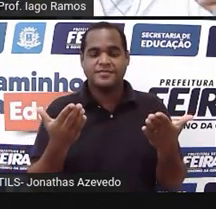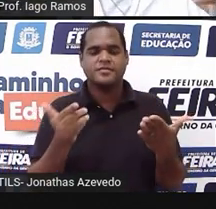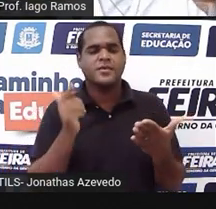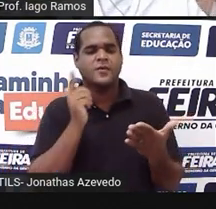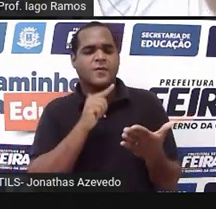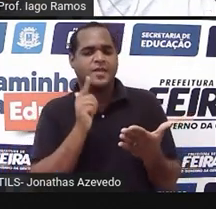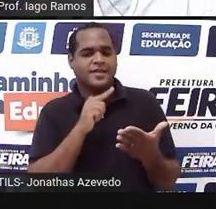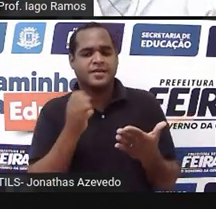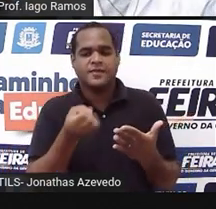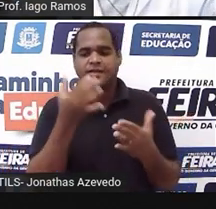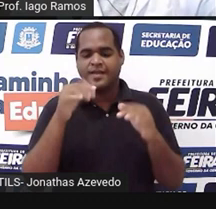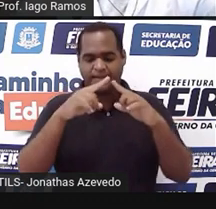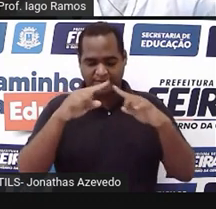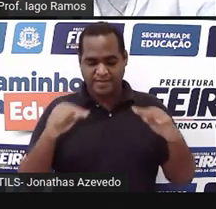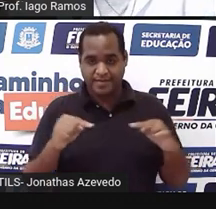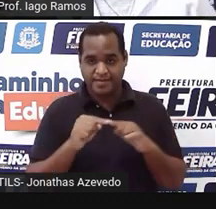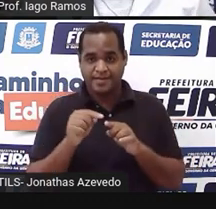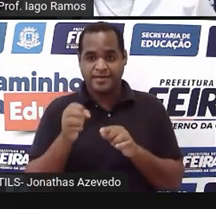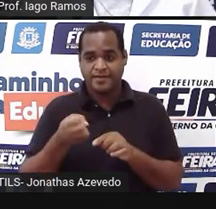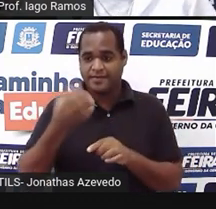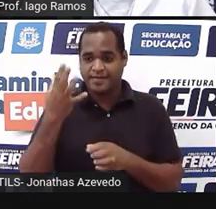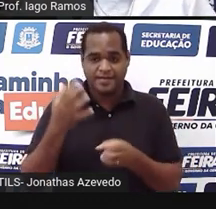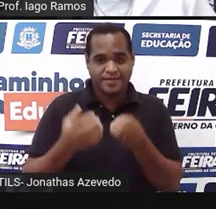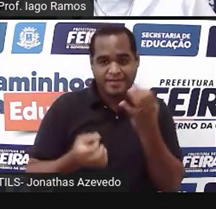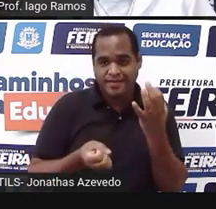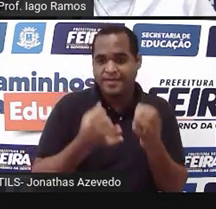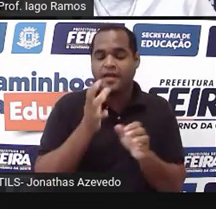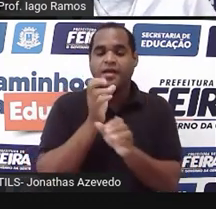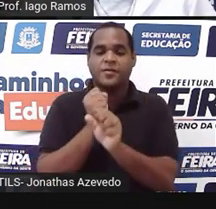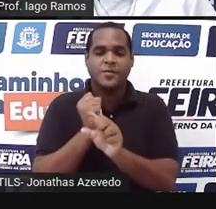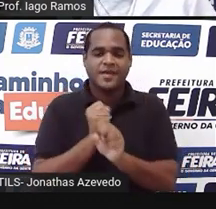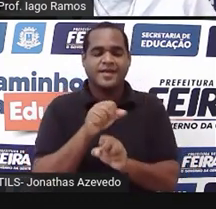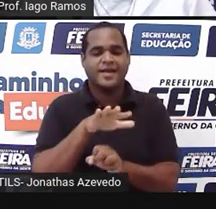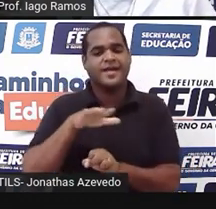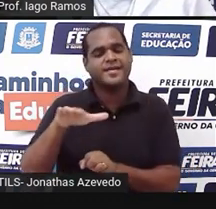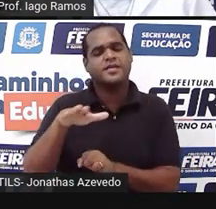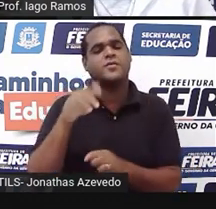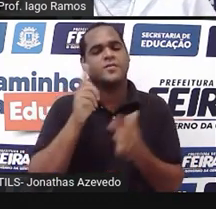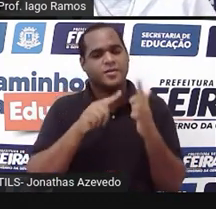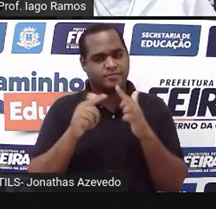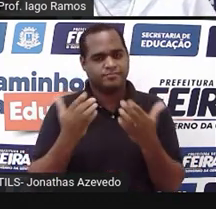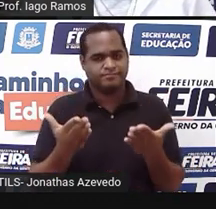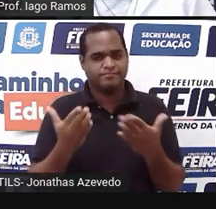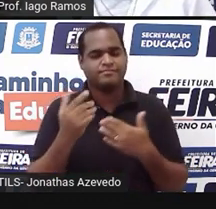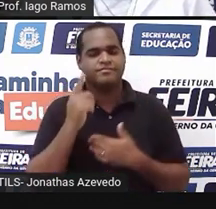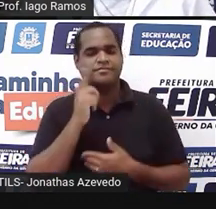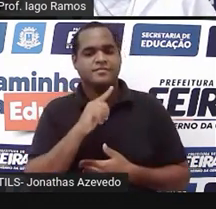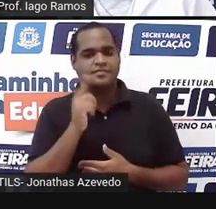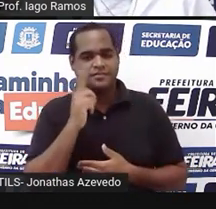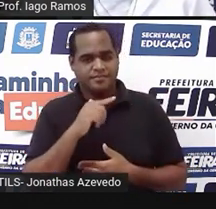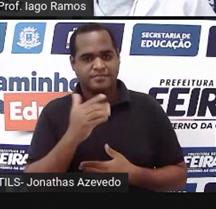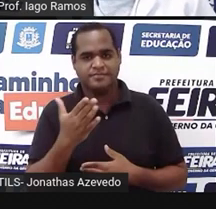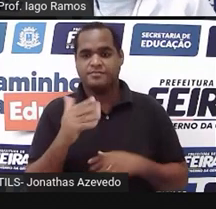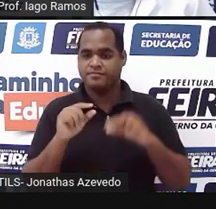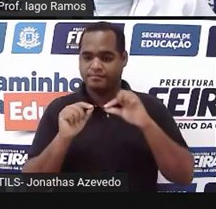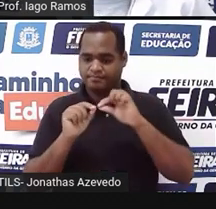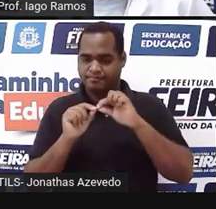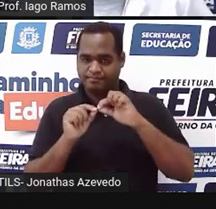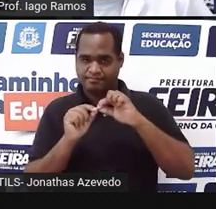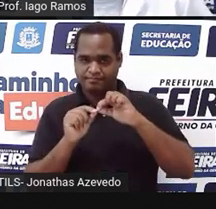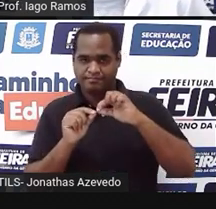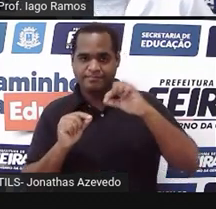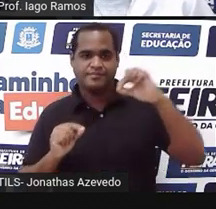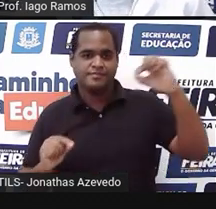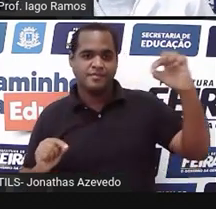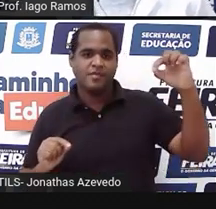sono a área dos triângulos que formam o trapézio eu tenho a área do trapézio tá então eu vou fazer a diagonal naquele trapézio